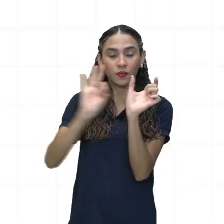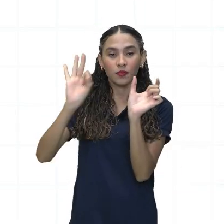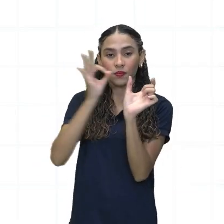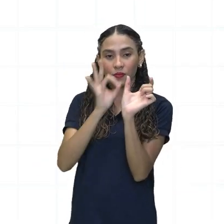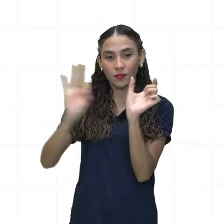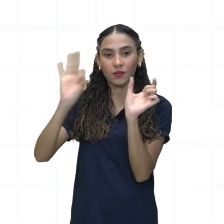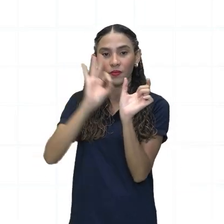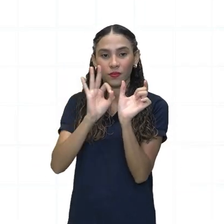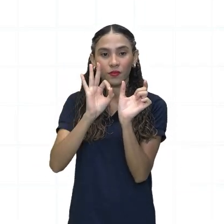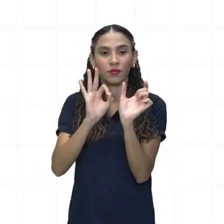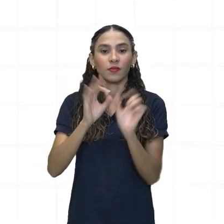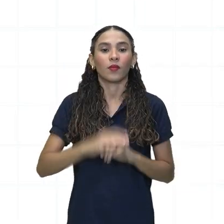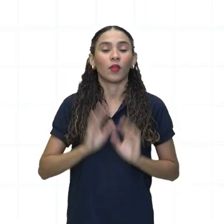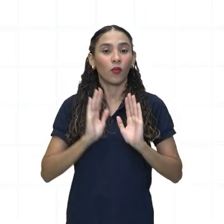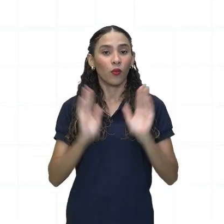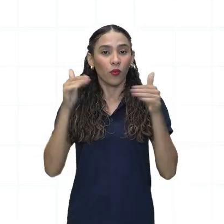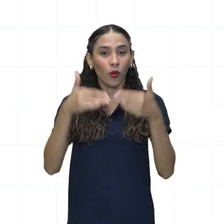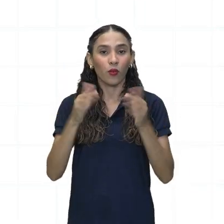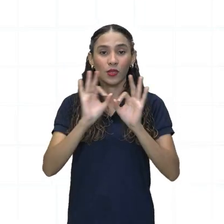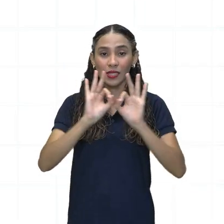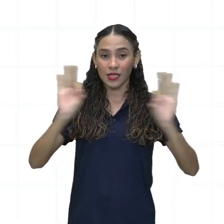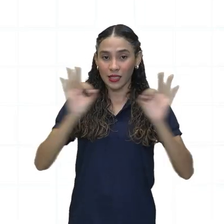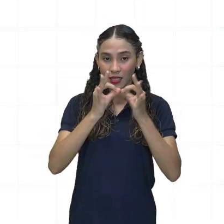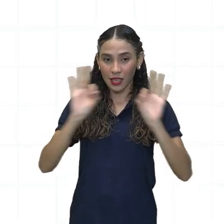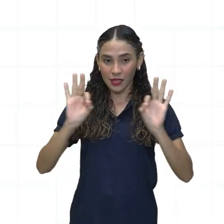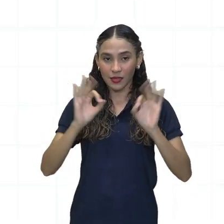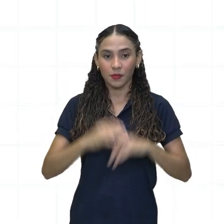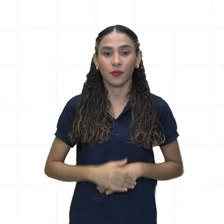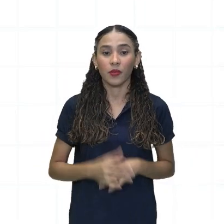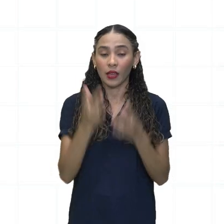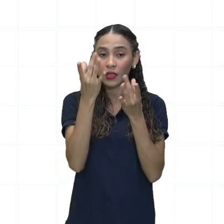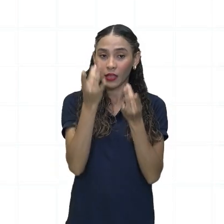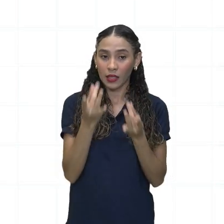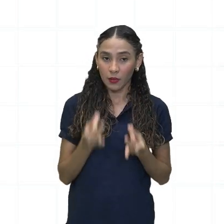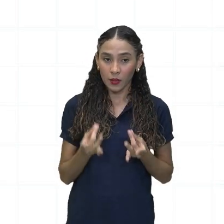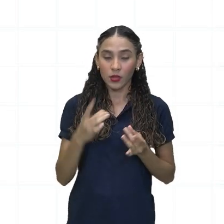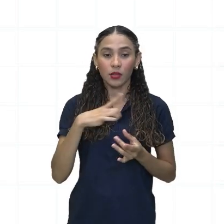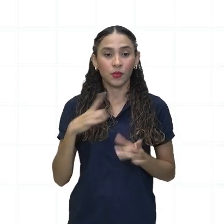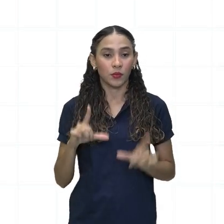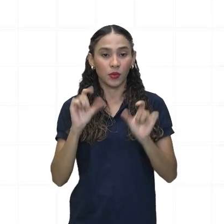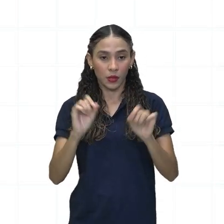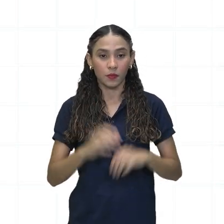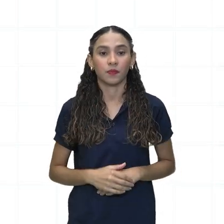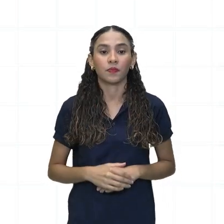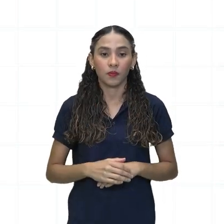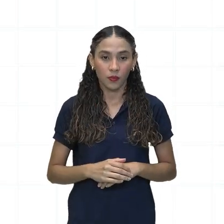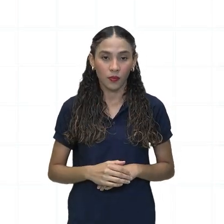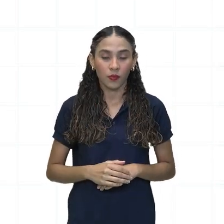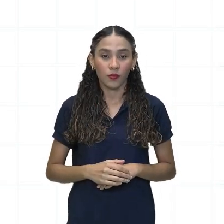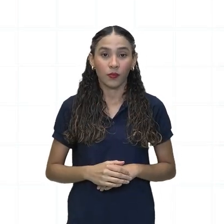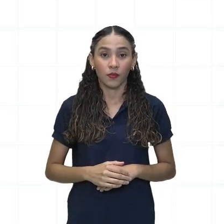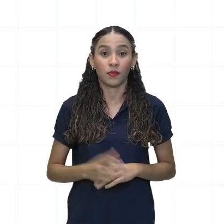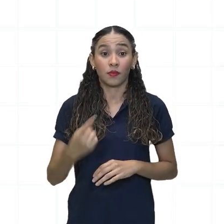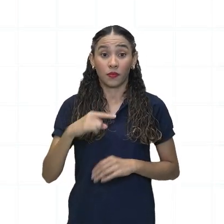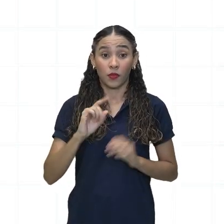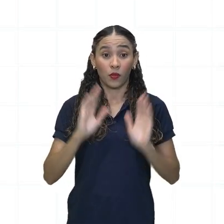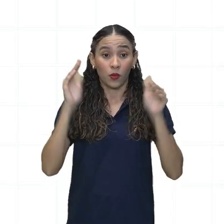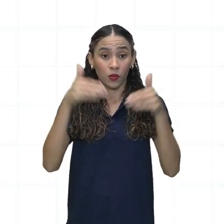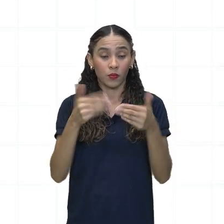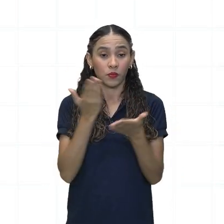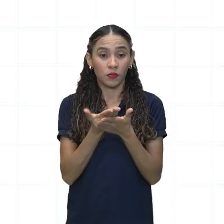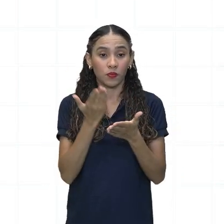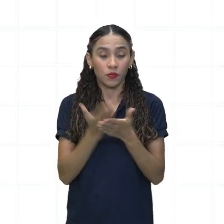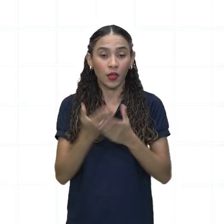morfossintaxe, com foco na sintaxe. Detalhando este objeto, verifiquem aí que nós trabalharemos com os